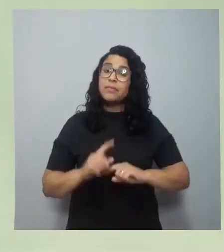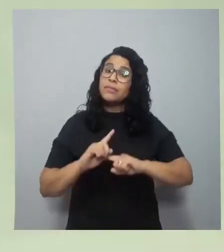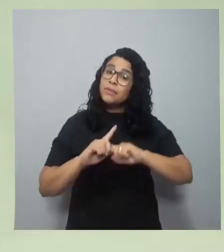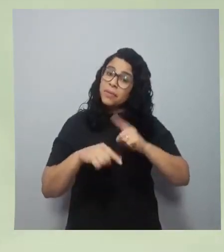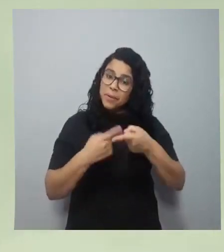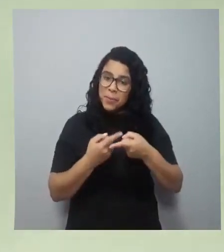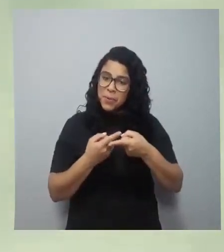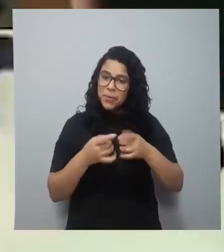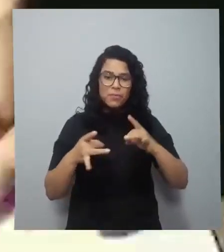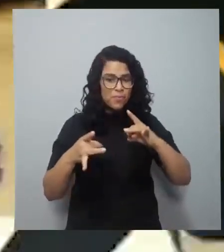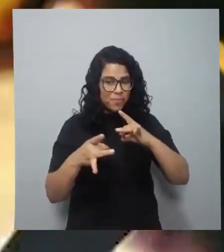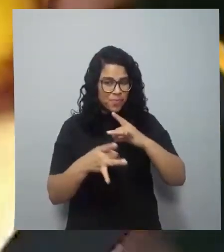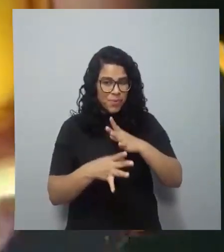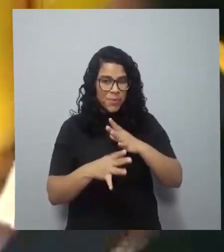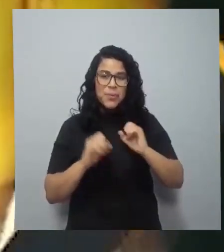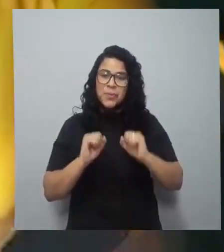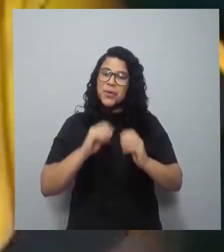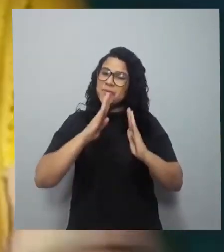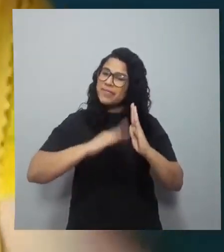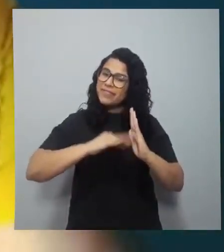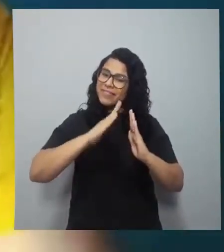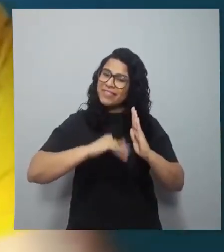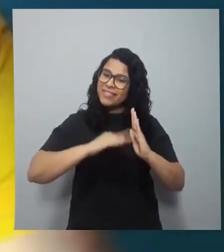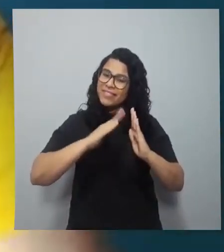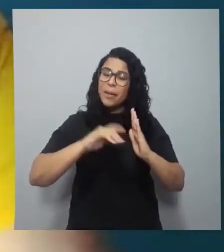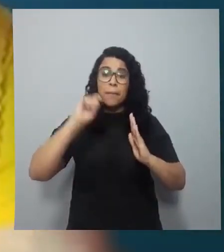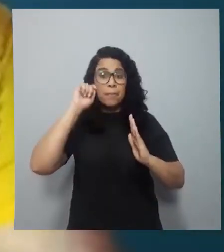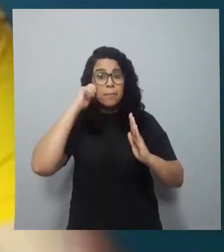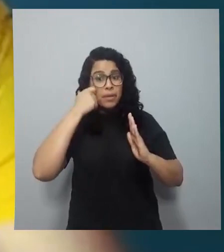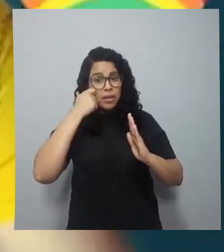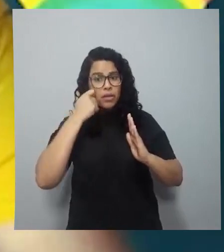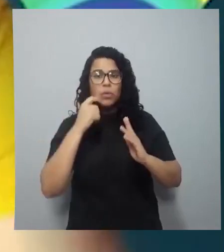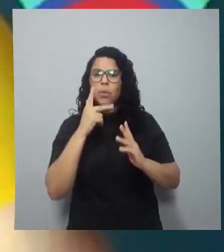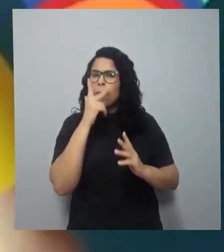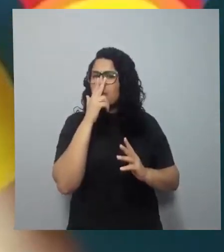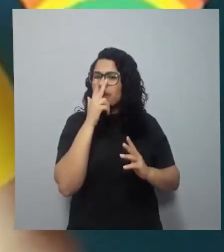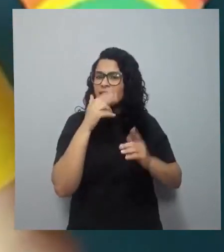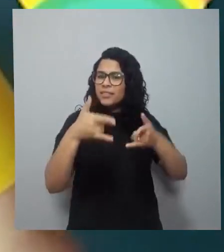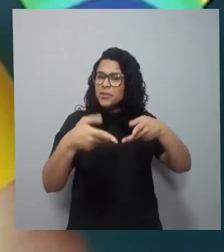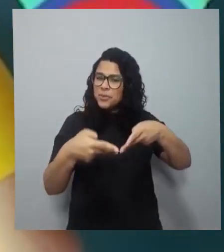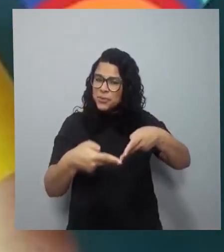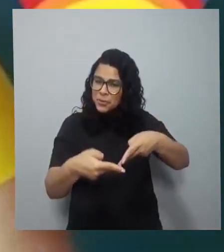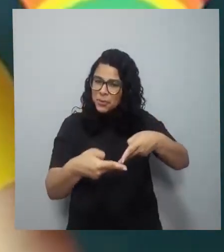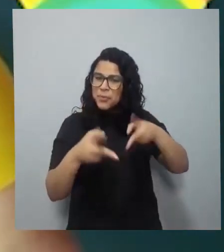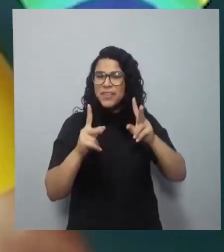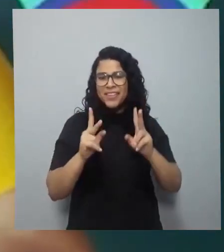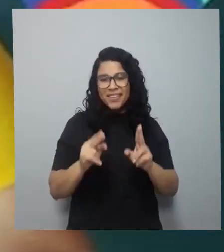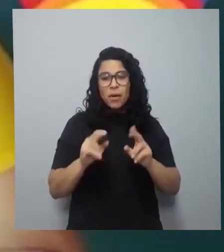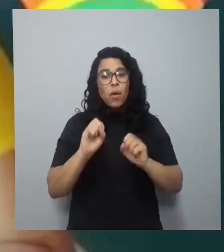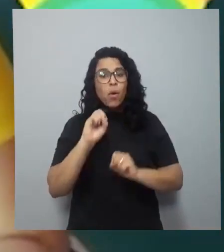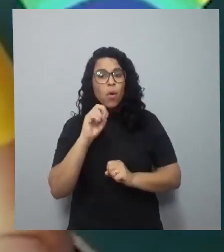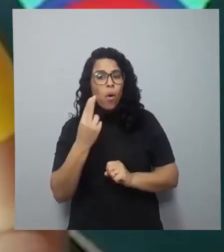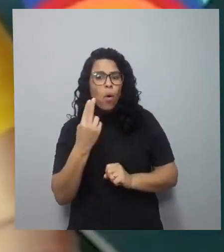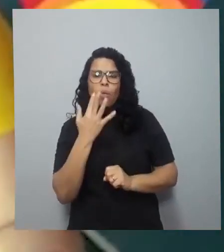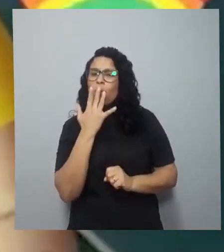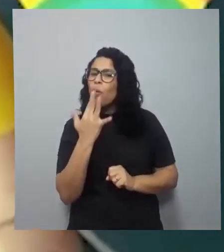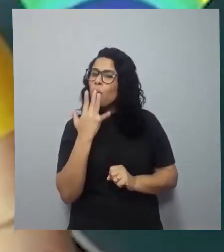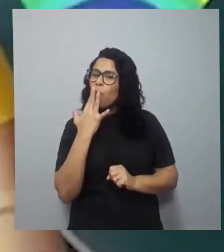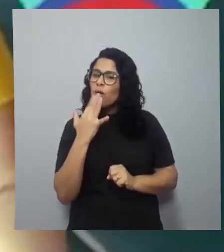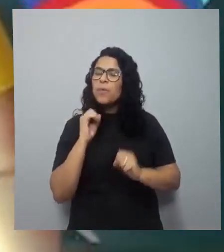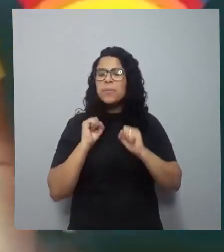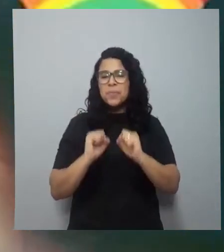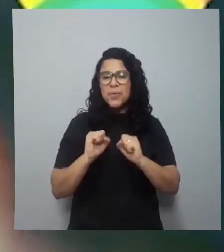Depois que tiverem todas as formas feitas, a gente pode pintar. Ou pinta de preto para imitar a sombra, ou você faz uma composição